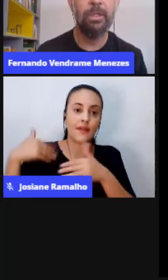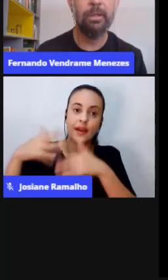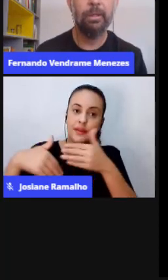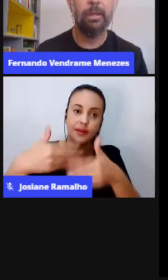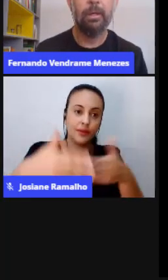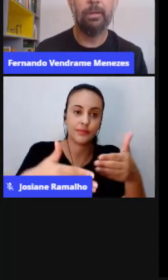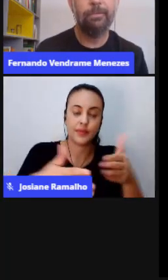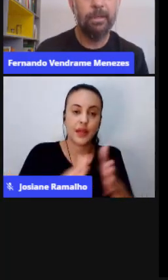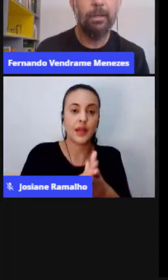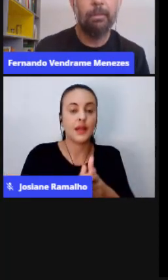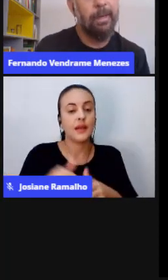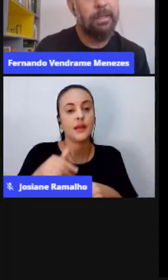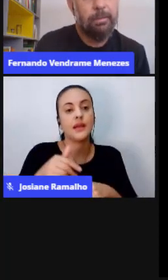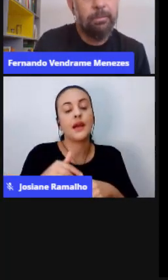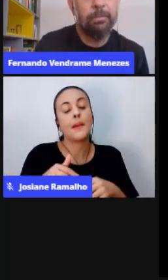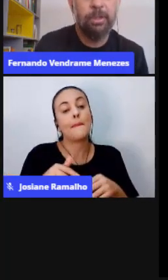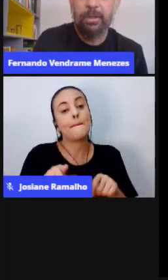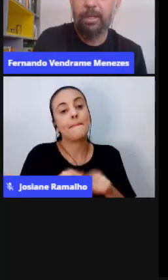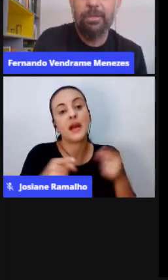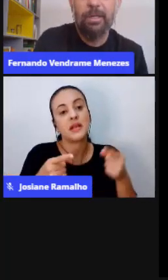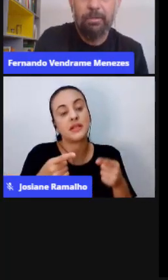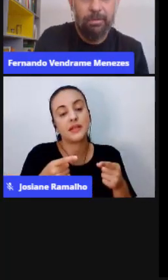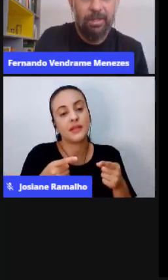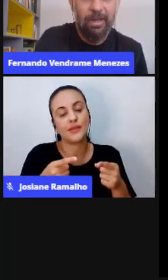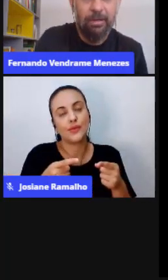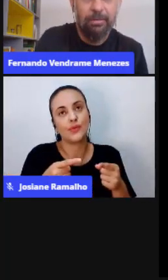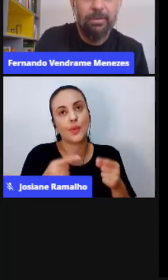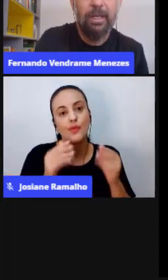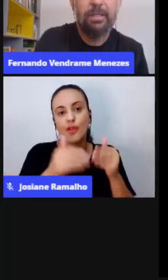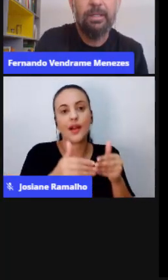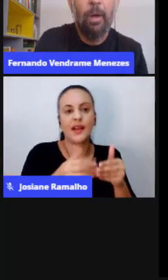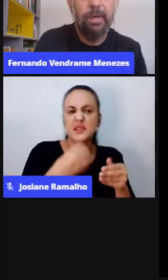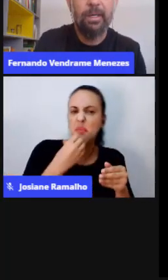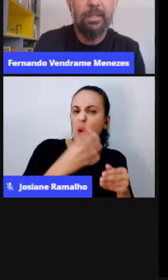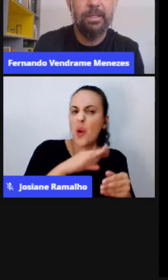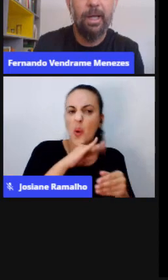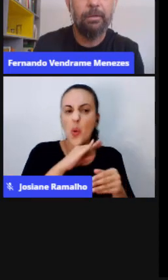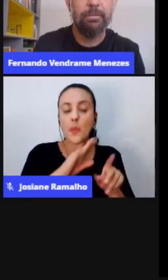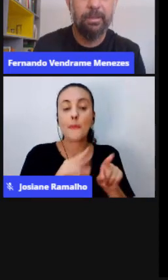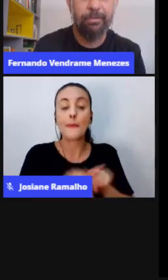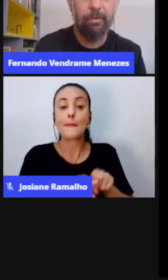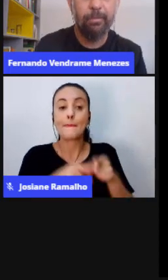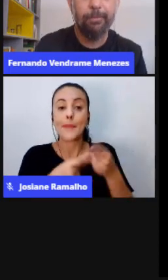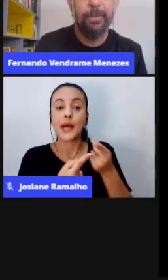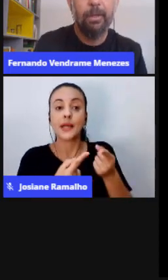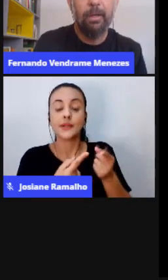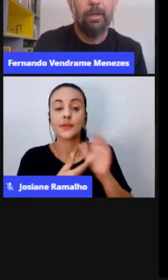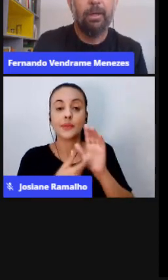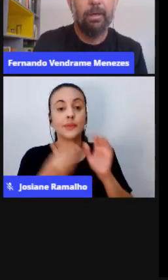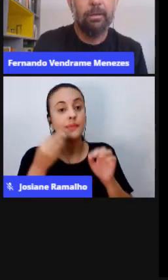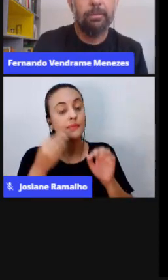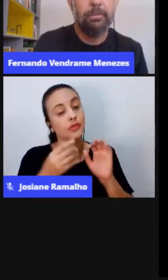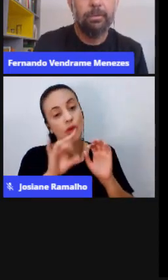bom, é ruim, enfim. Mas o que nós temos é isso. Ele está organizado dessa forma.